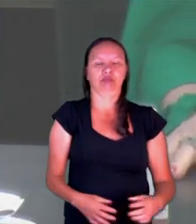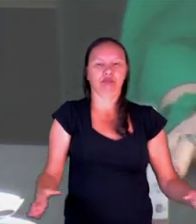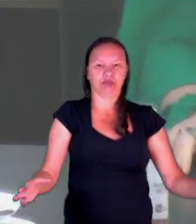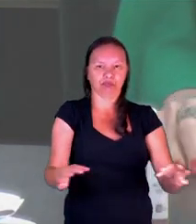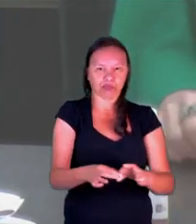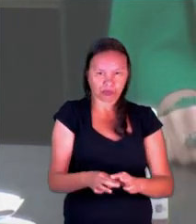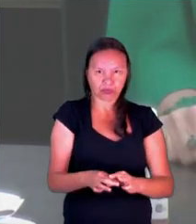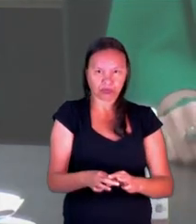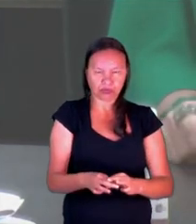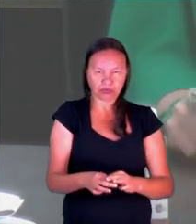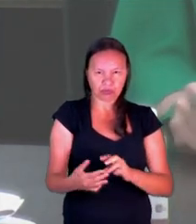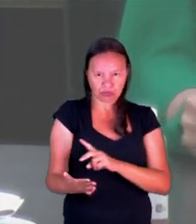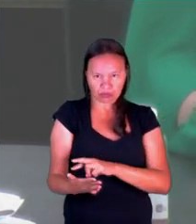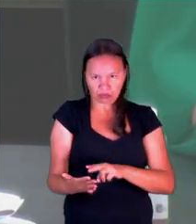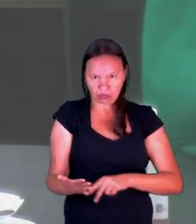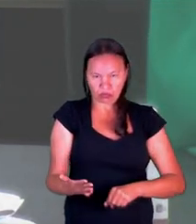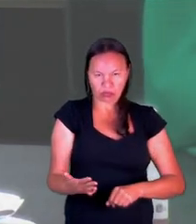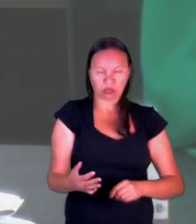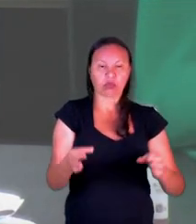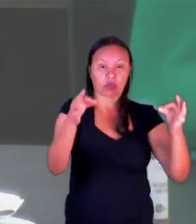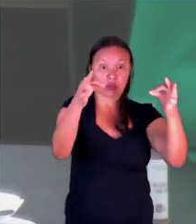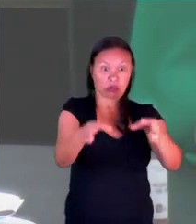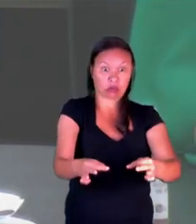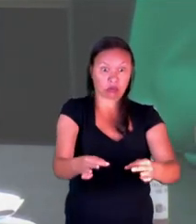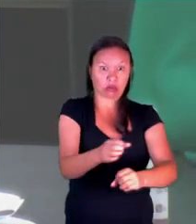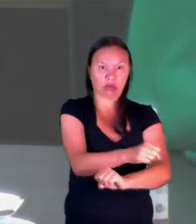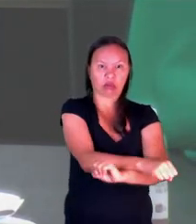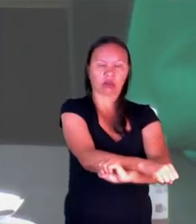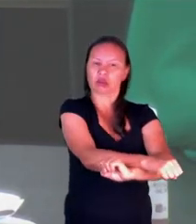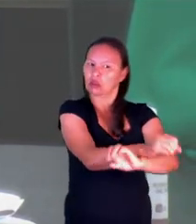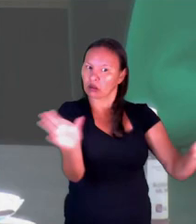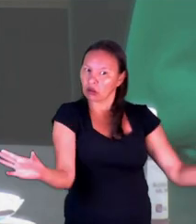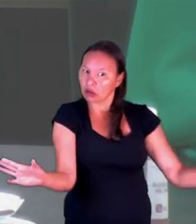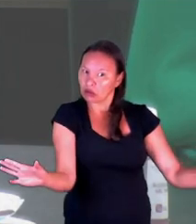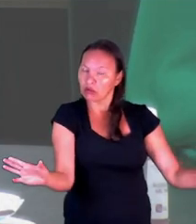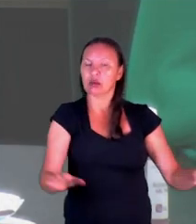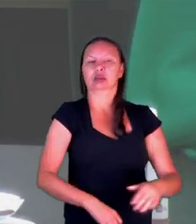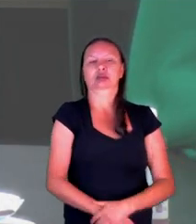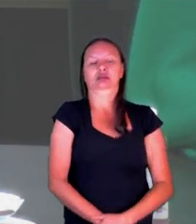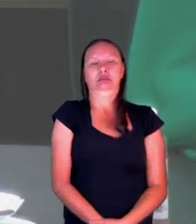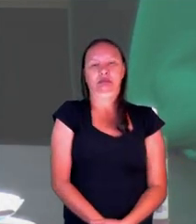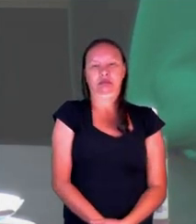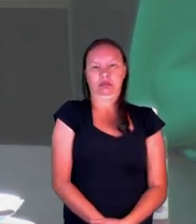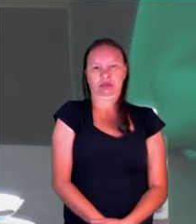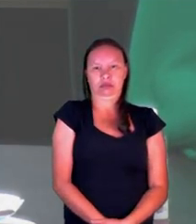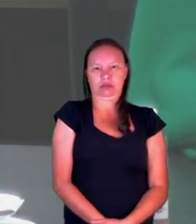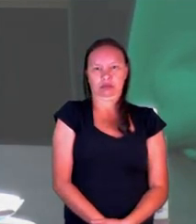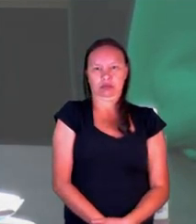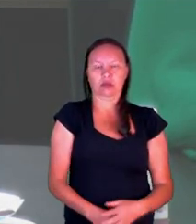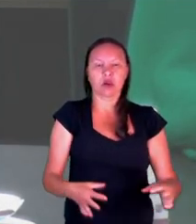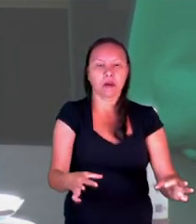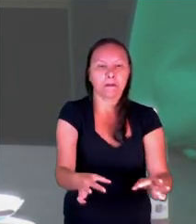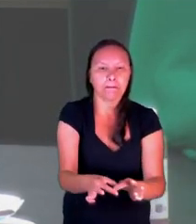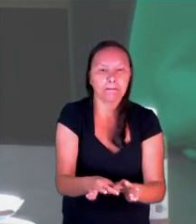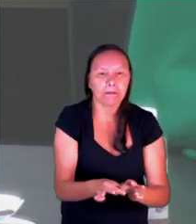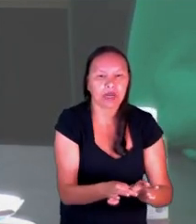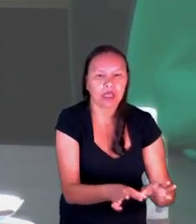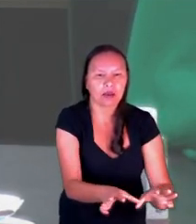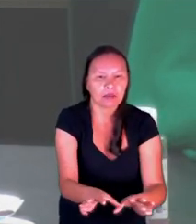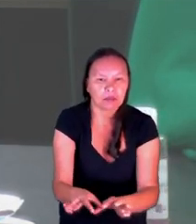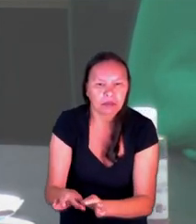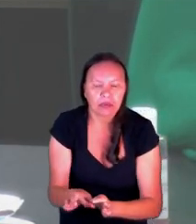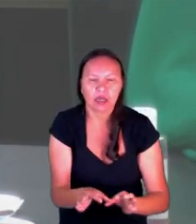conferência livre do sistema de justiça que é uma conferência conferência preparatória para a